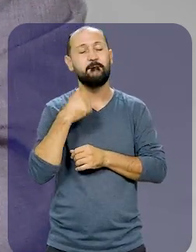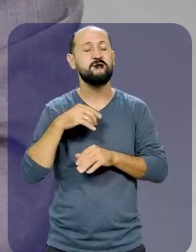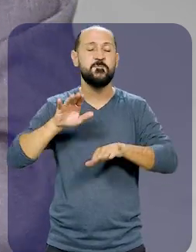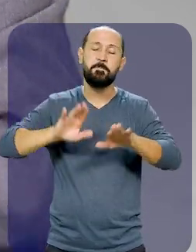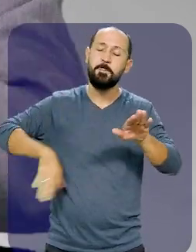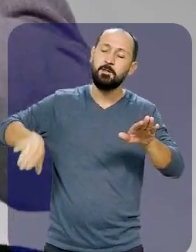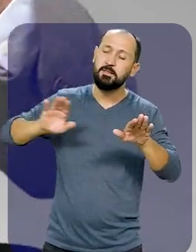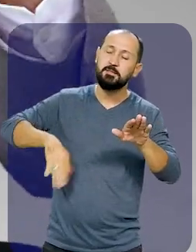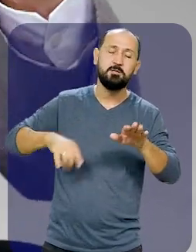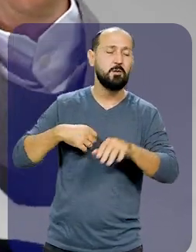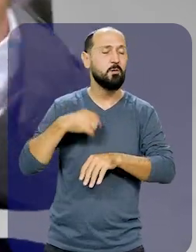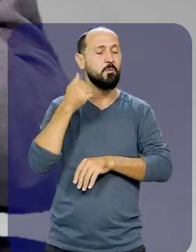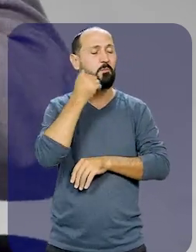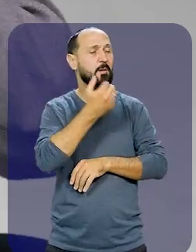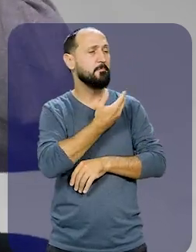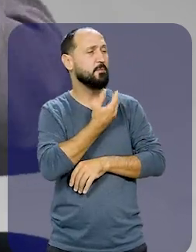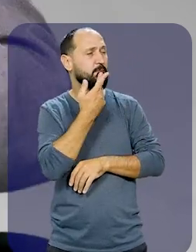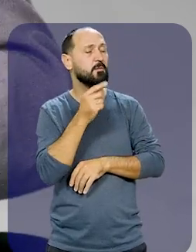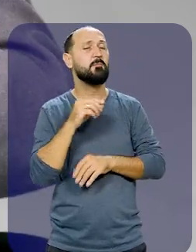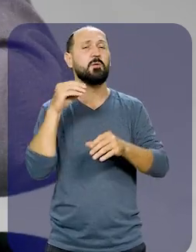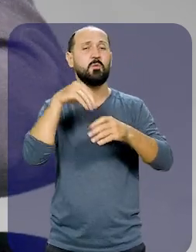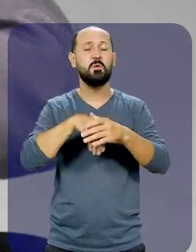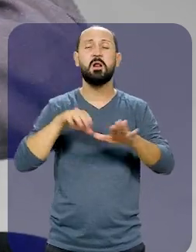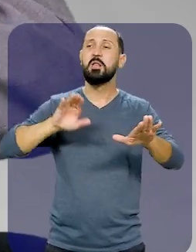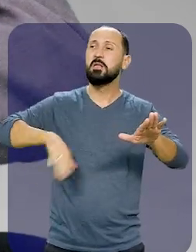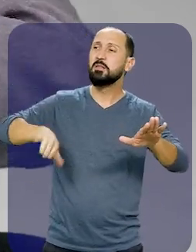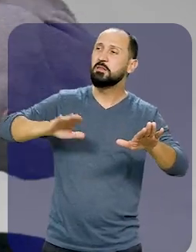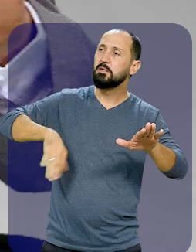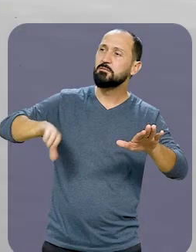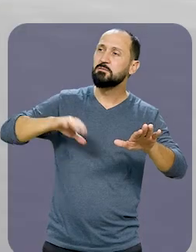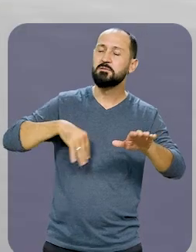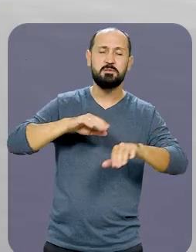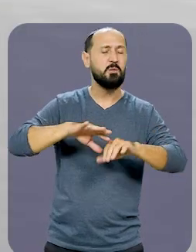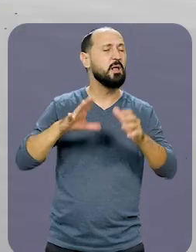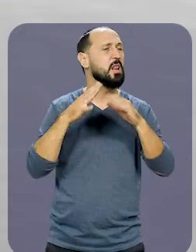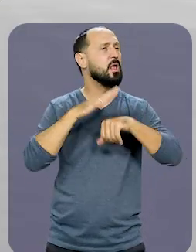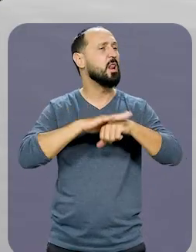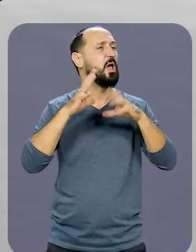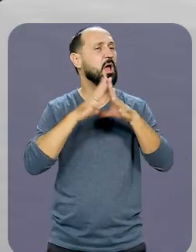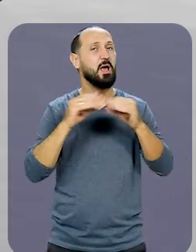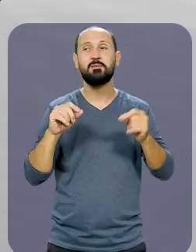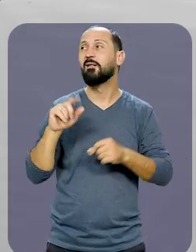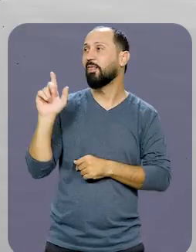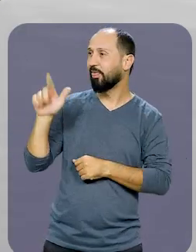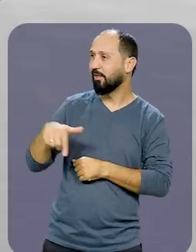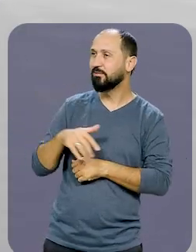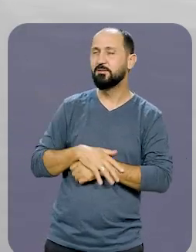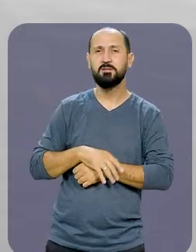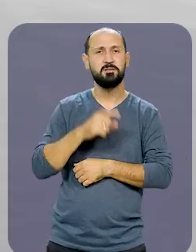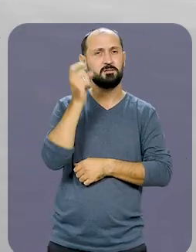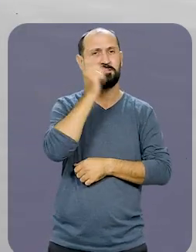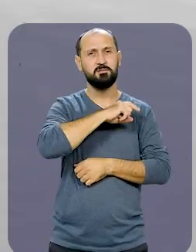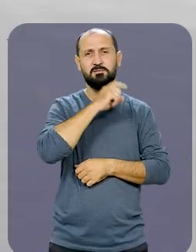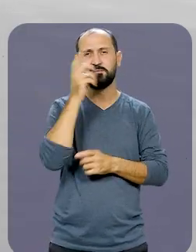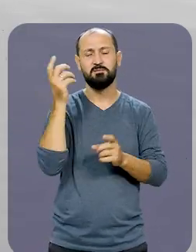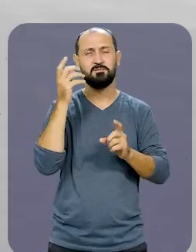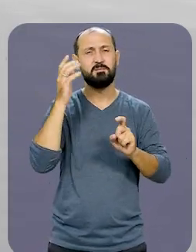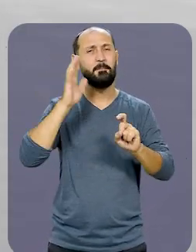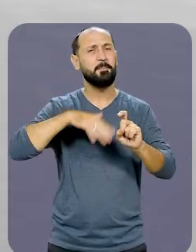natação. Uma amiga minha falou que é para pôr na natação, depois que eu pus ele sarou. Isso mesmo. Isso é um mito.